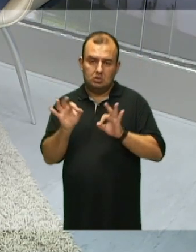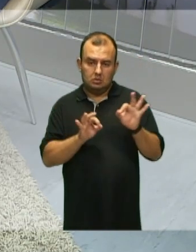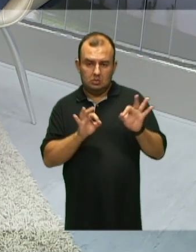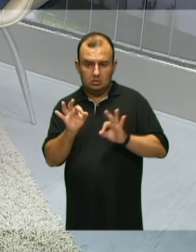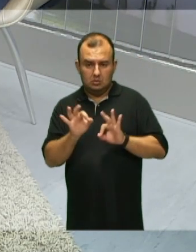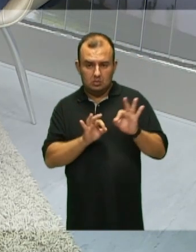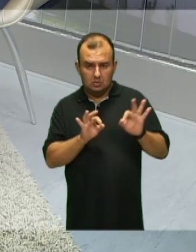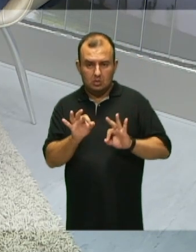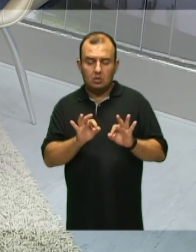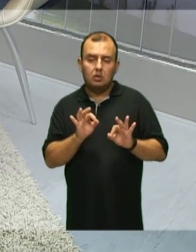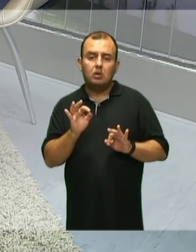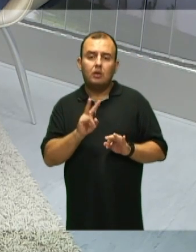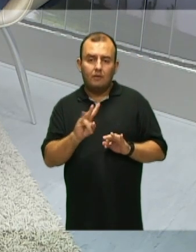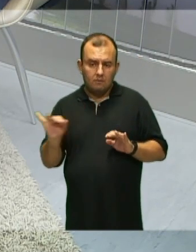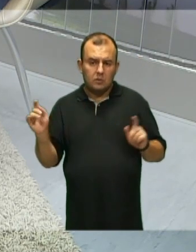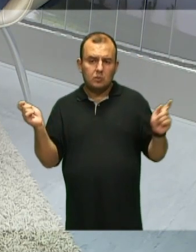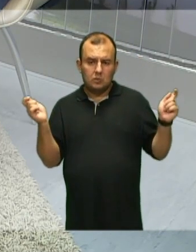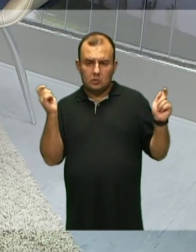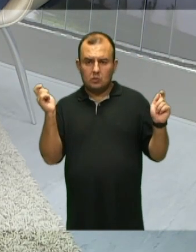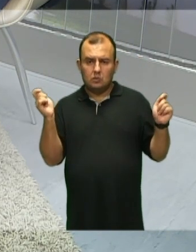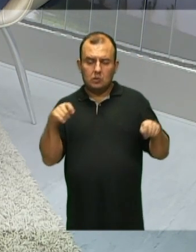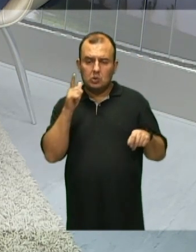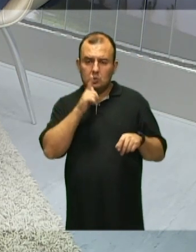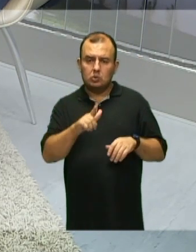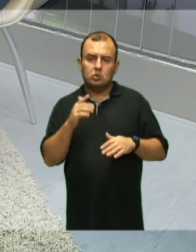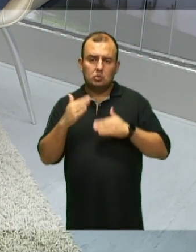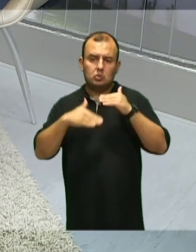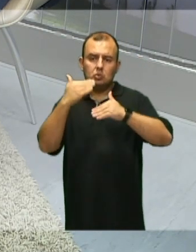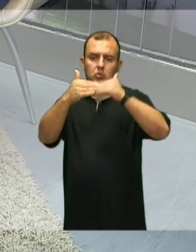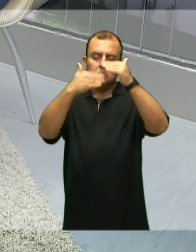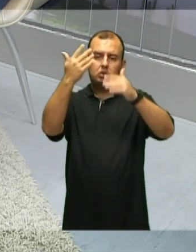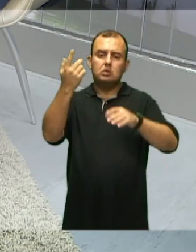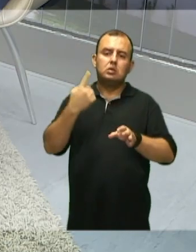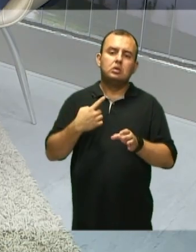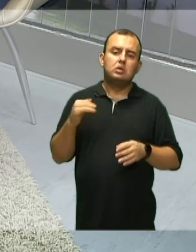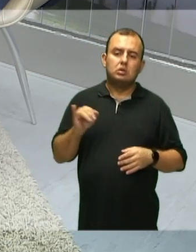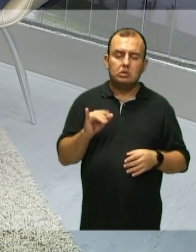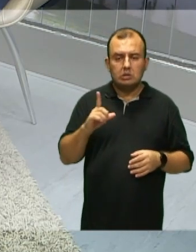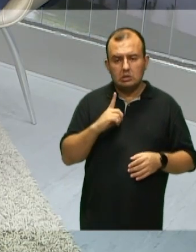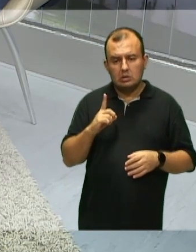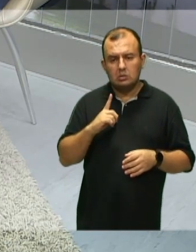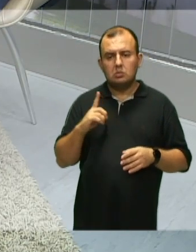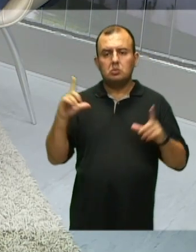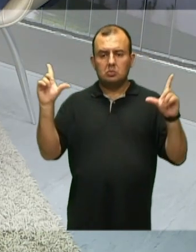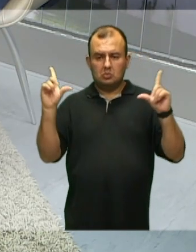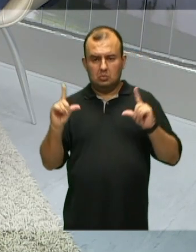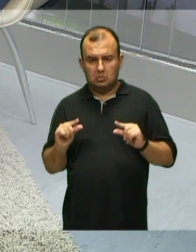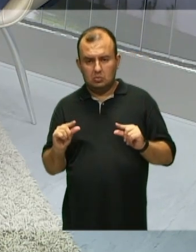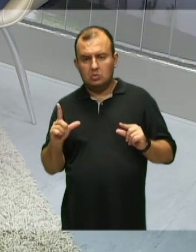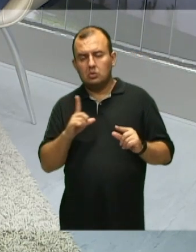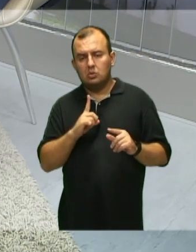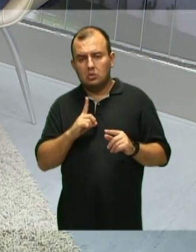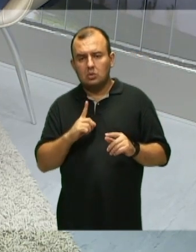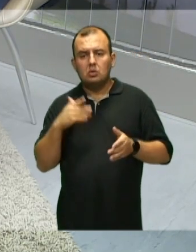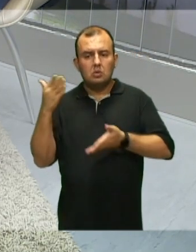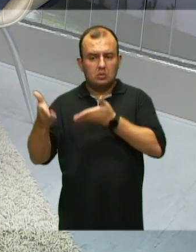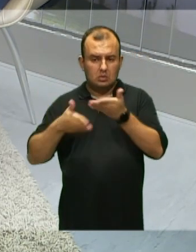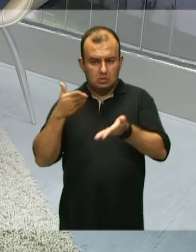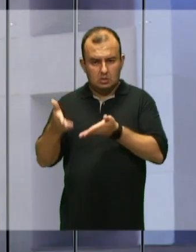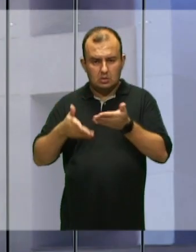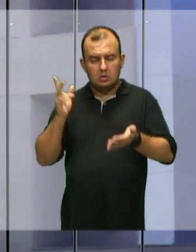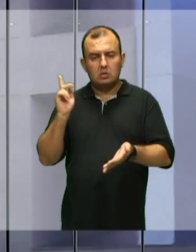para uma cidade que vai dar conta do Progresso que Itajaí tem pela frente para ter menos casos desses para tratar as pessoas